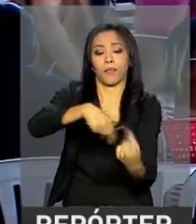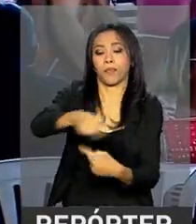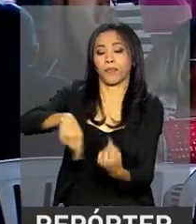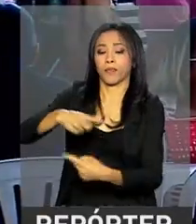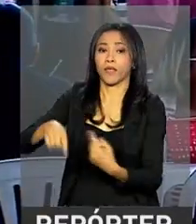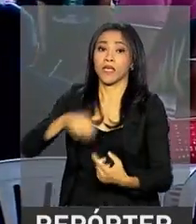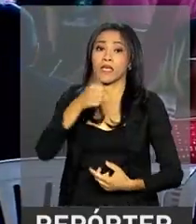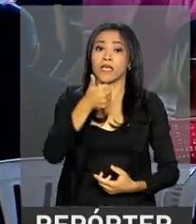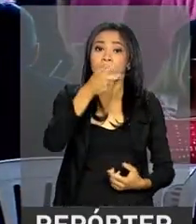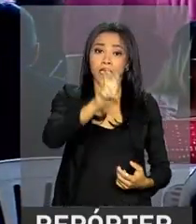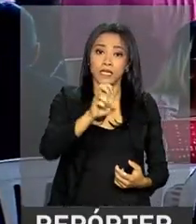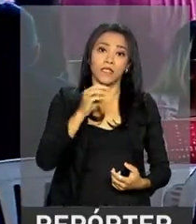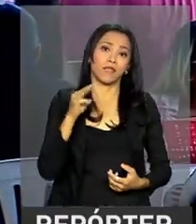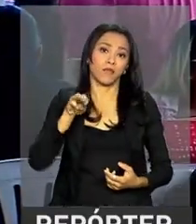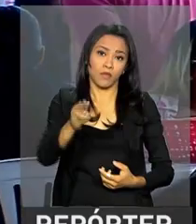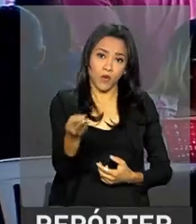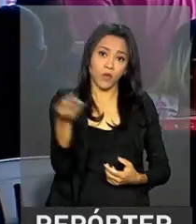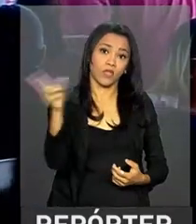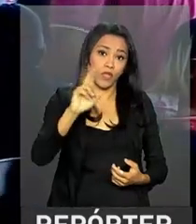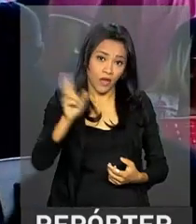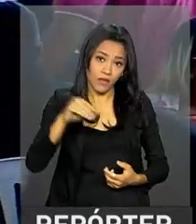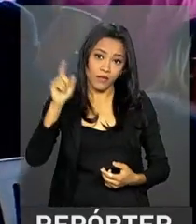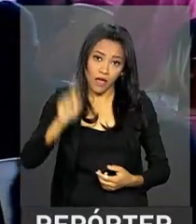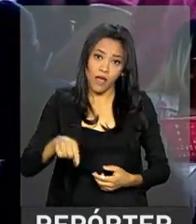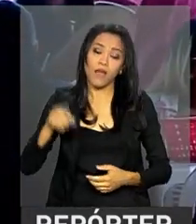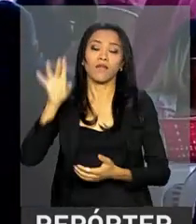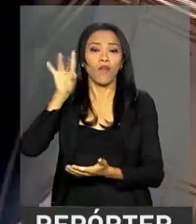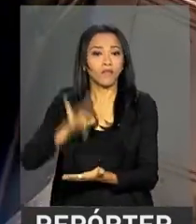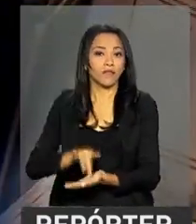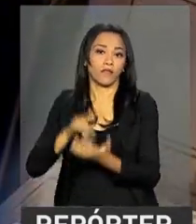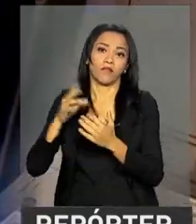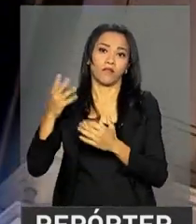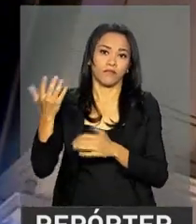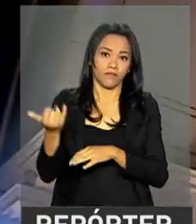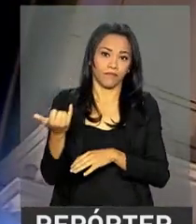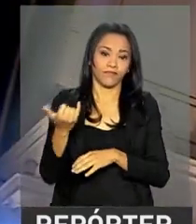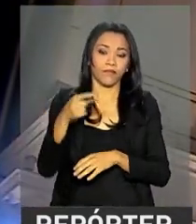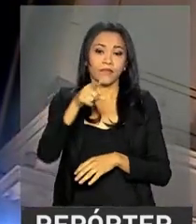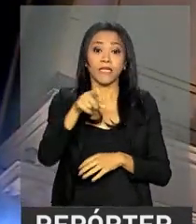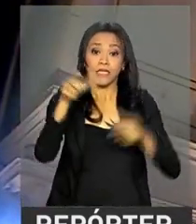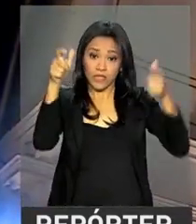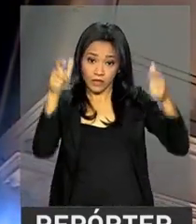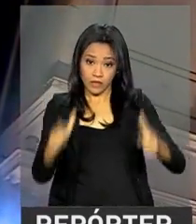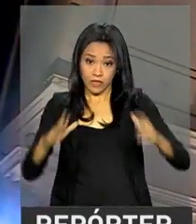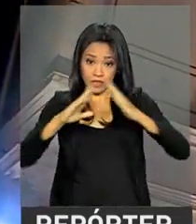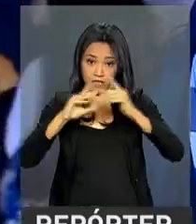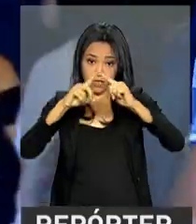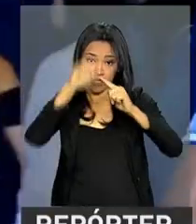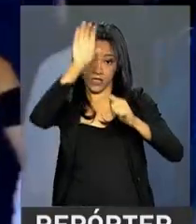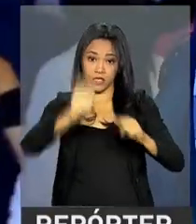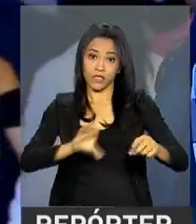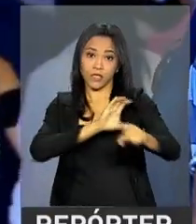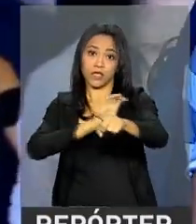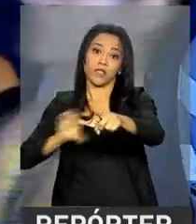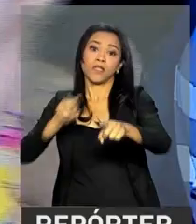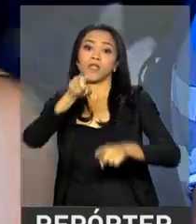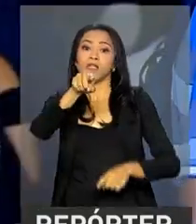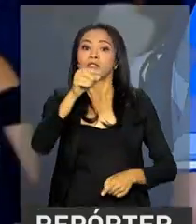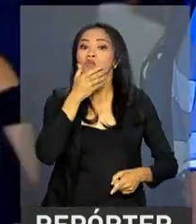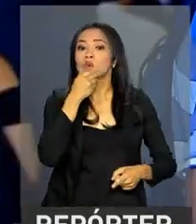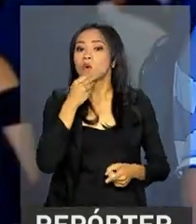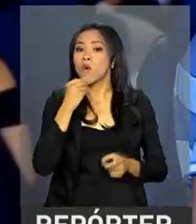bilhões de reais de acordo com as estatísticas oficiais em frente à basílica de nazaré este vendedor de